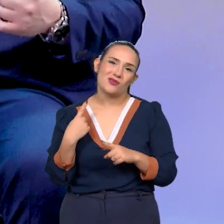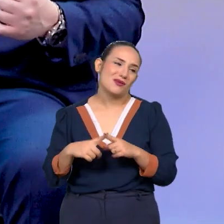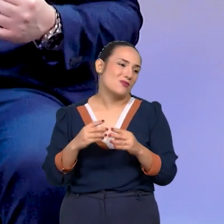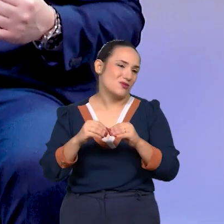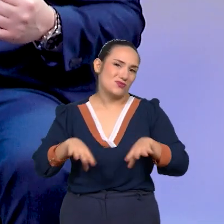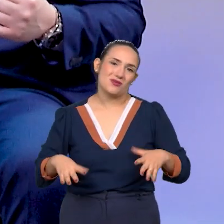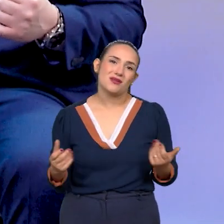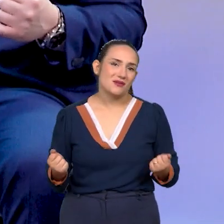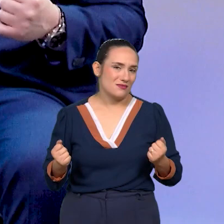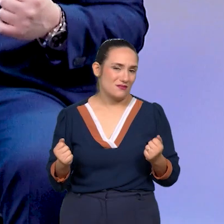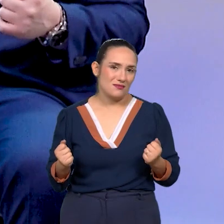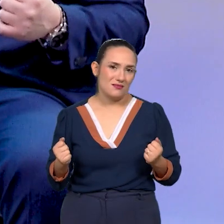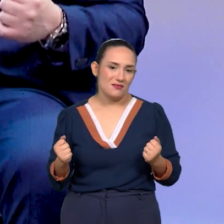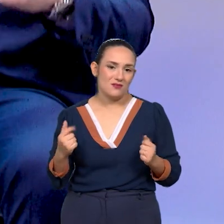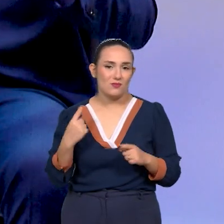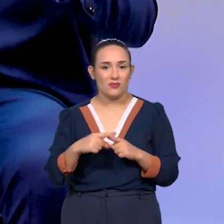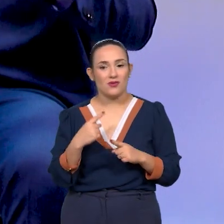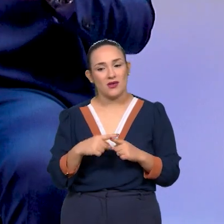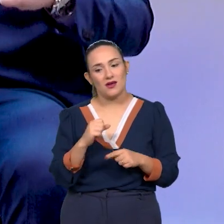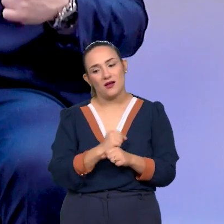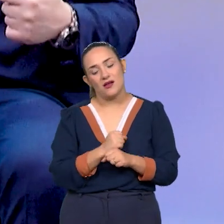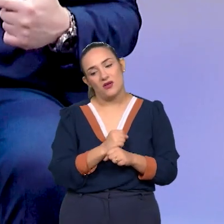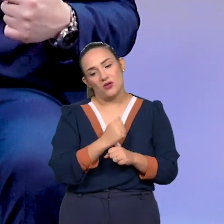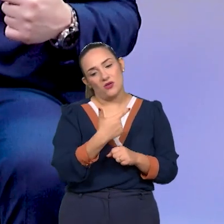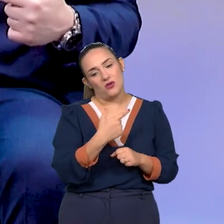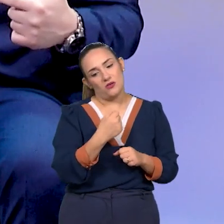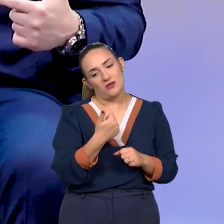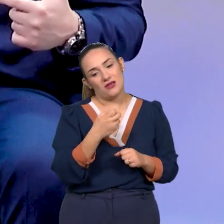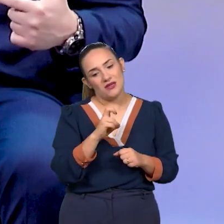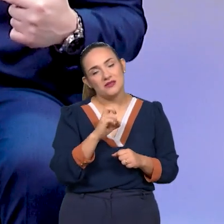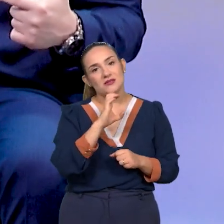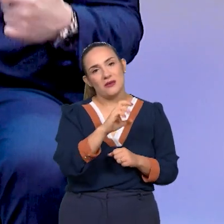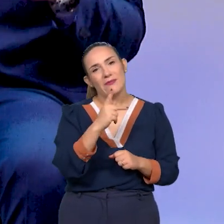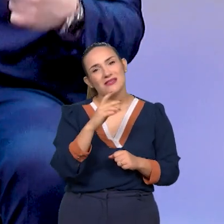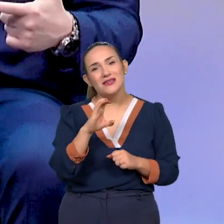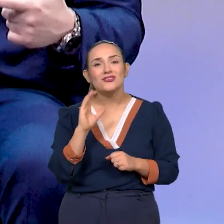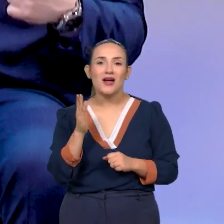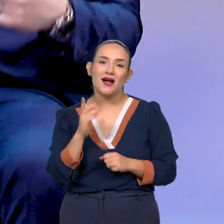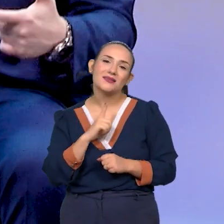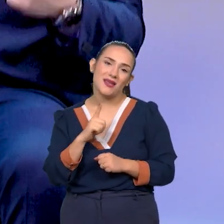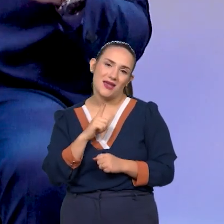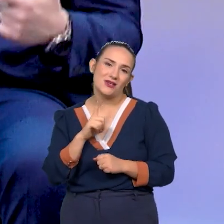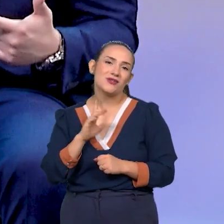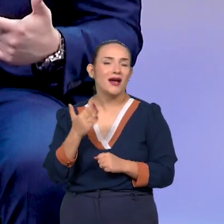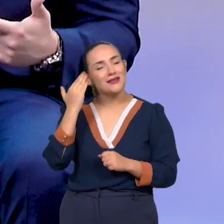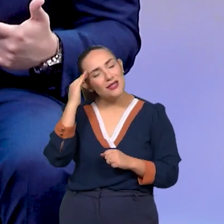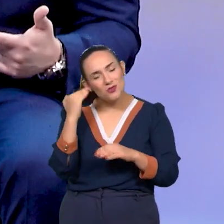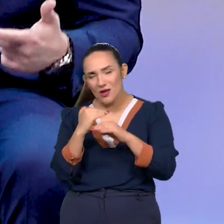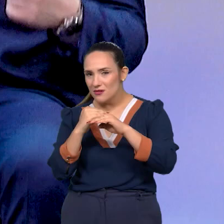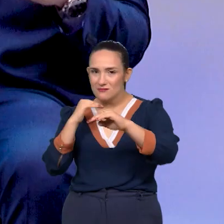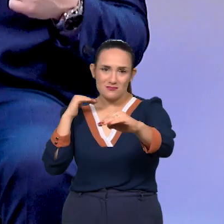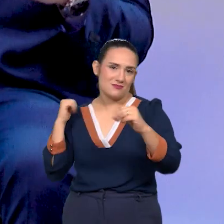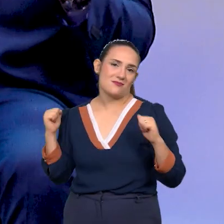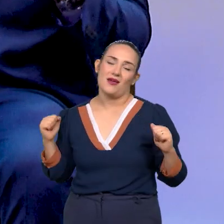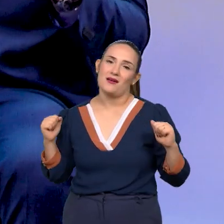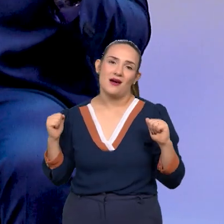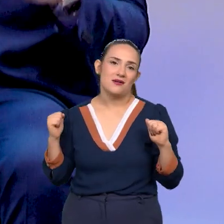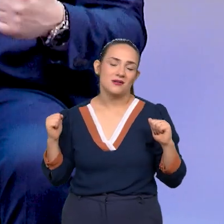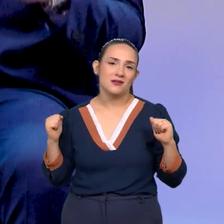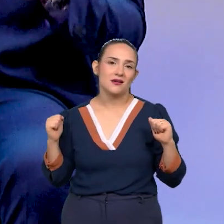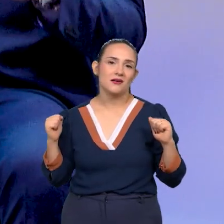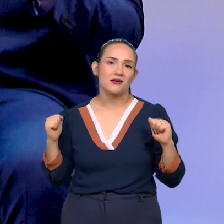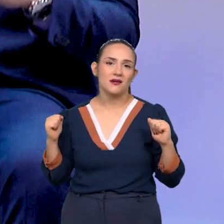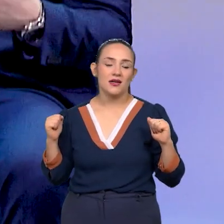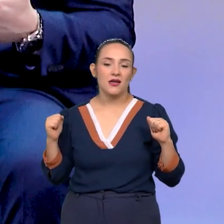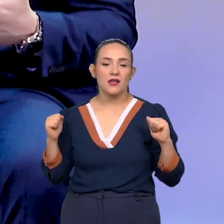2015 no CPC é ele já tem várias decisões falando que não se aplica a coisa a